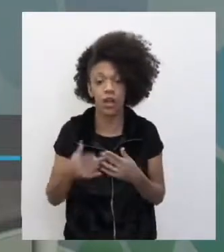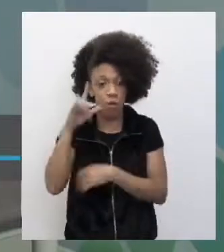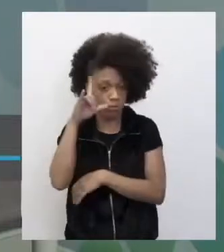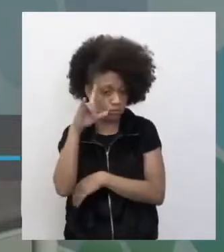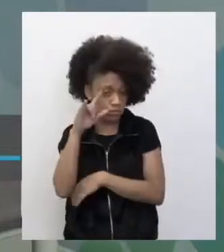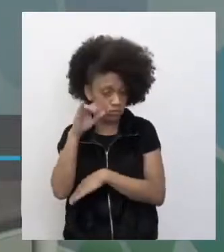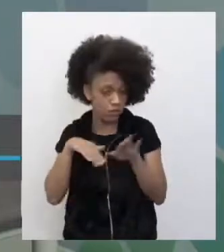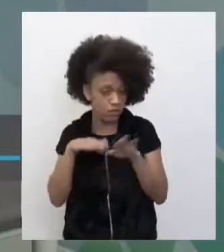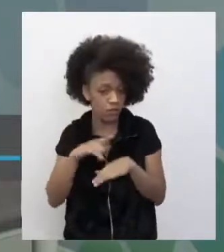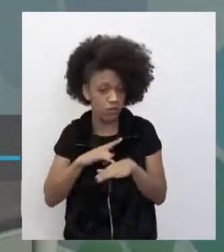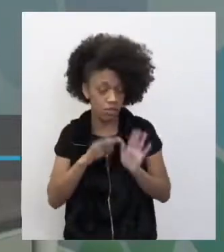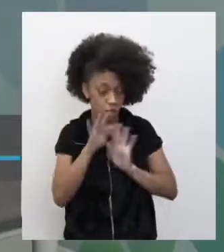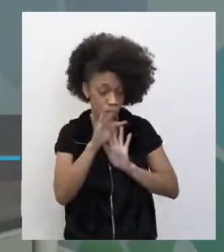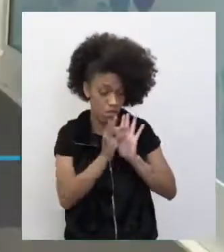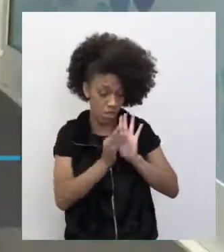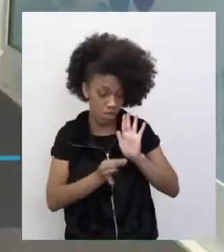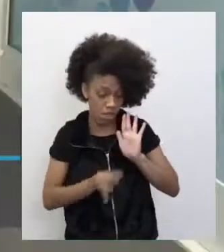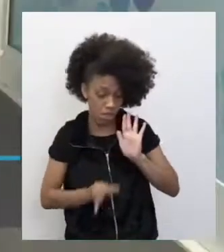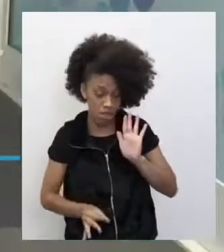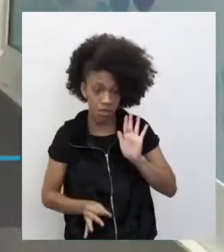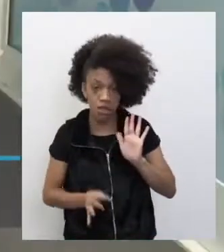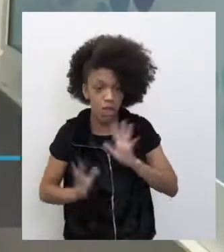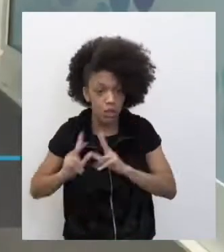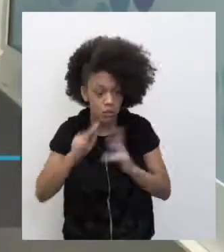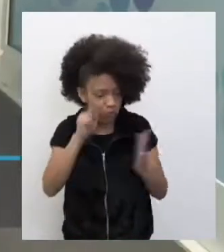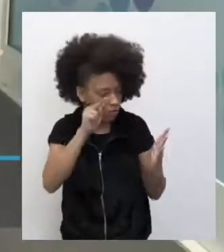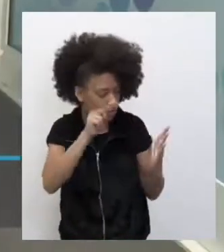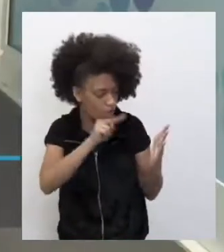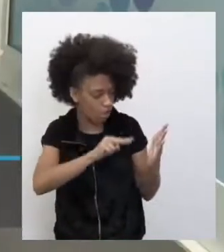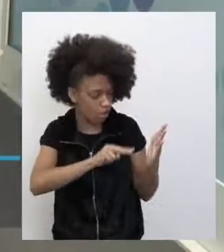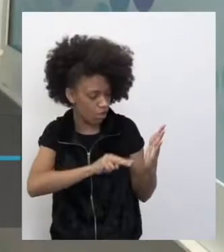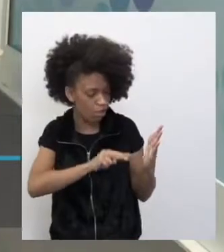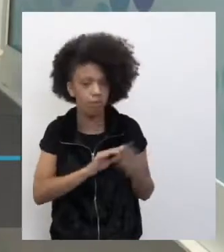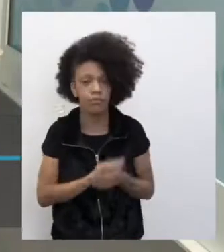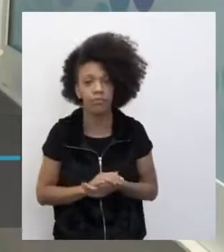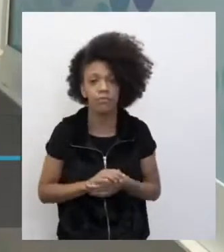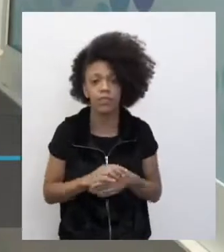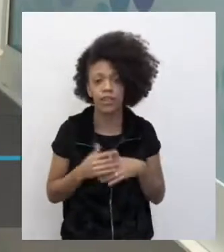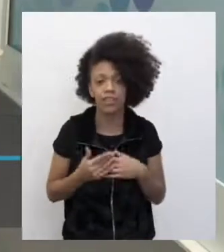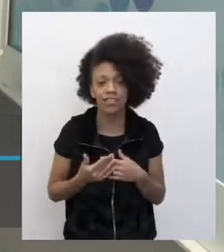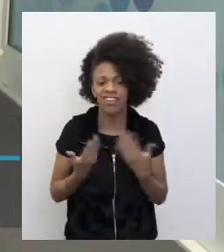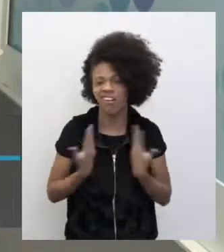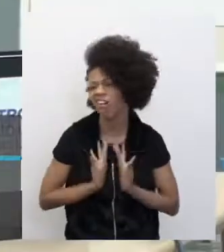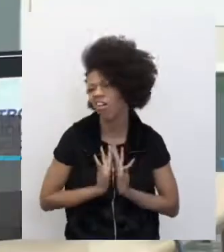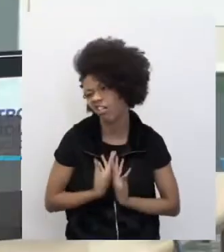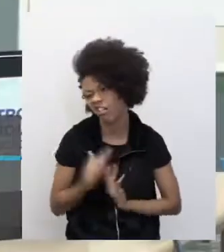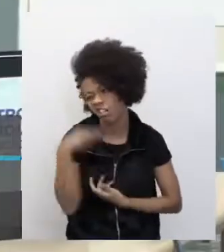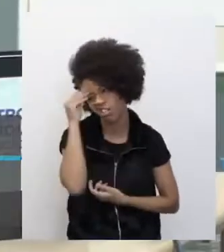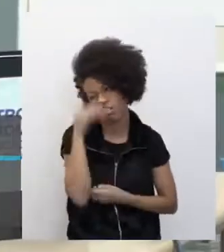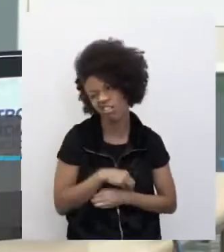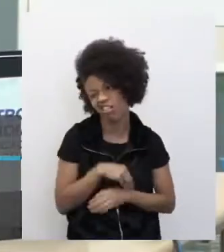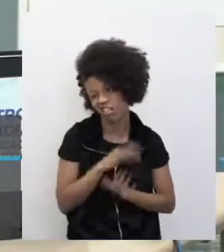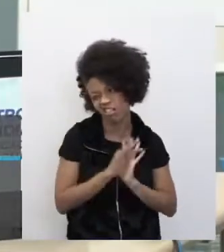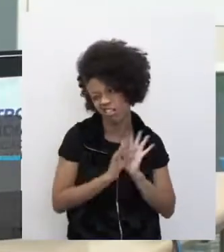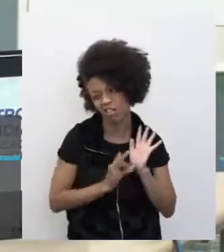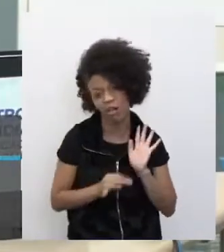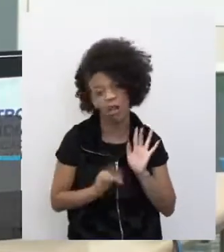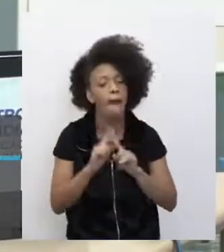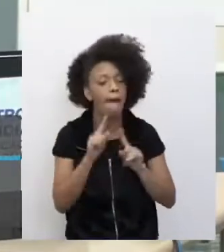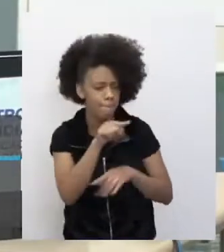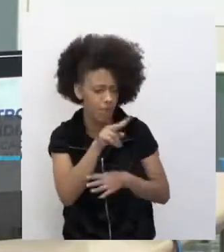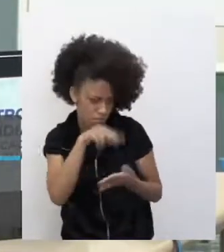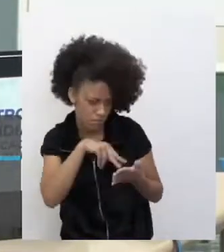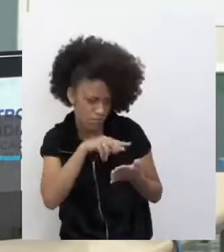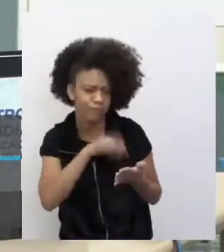um texto enorme e todo mundo lê. Pois é. E aí tem gente que fala assim, tenho preguiça de textão, mas eu sei que a maioria de vocês leem sim. E